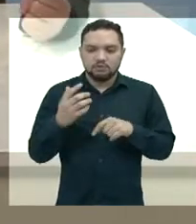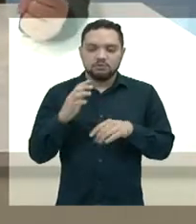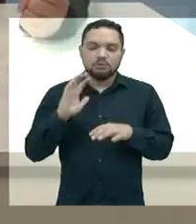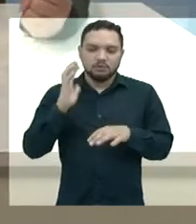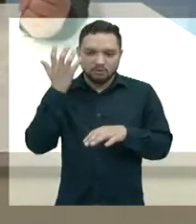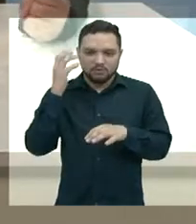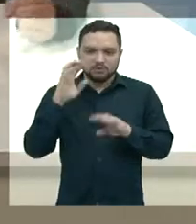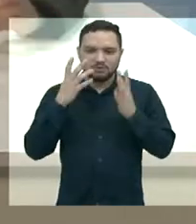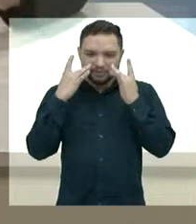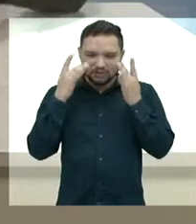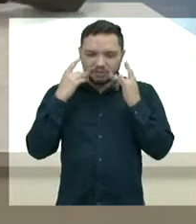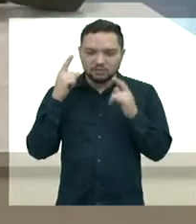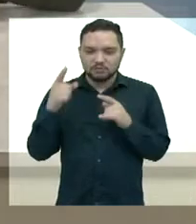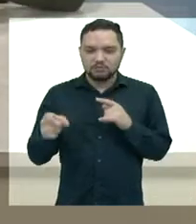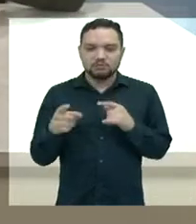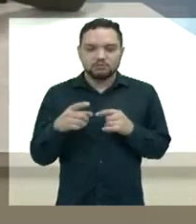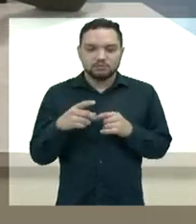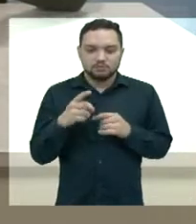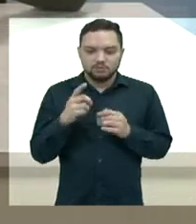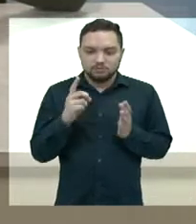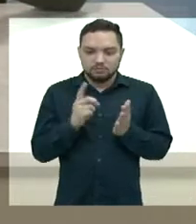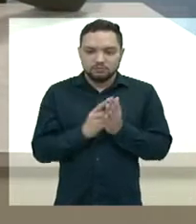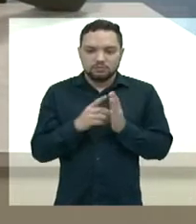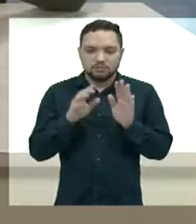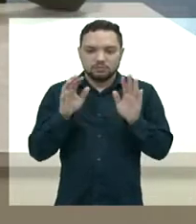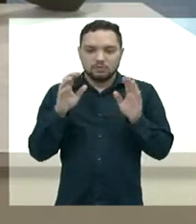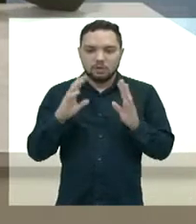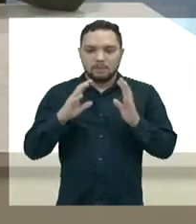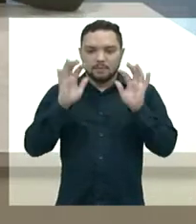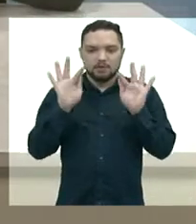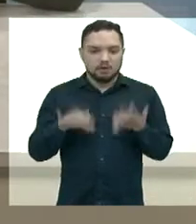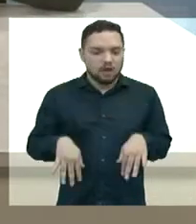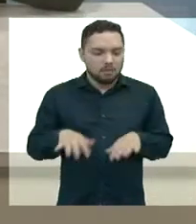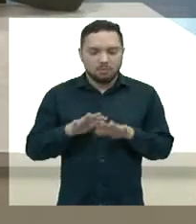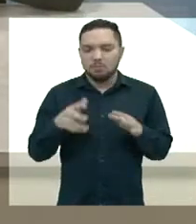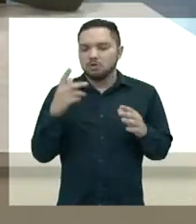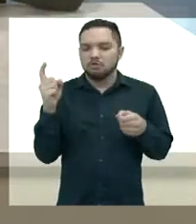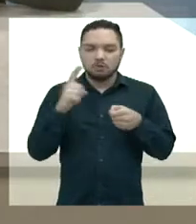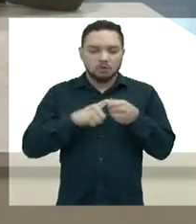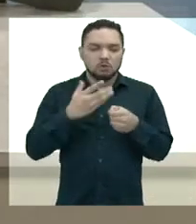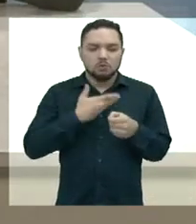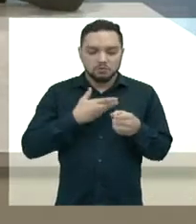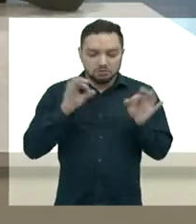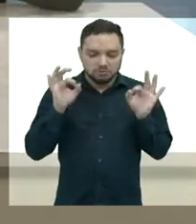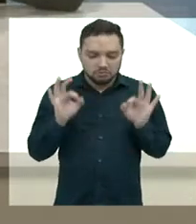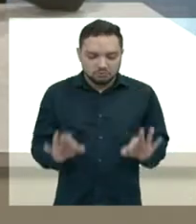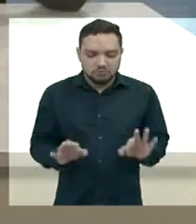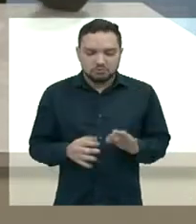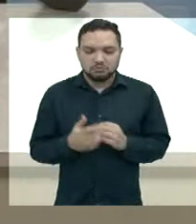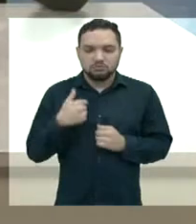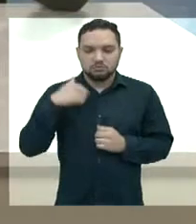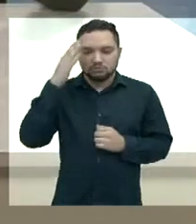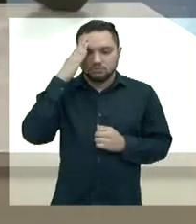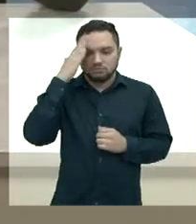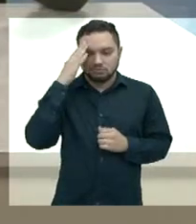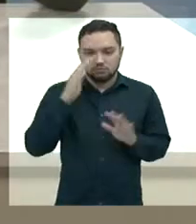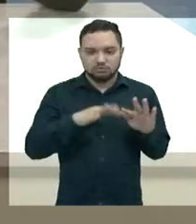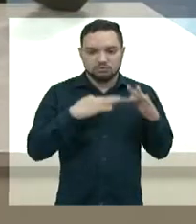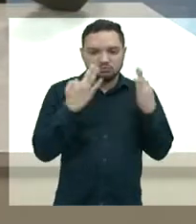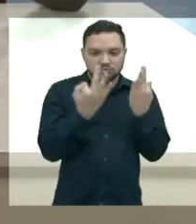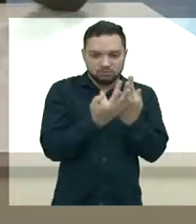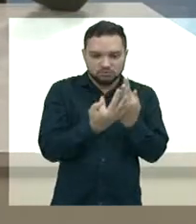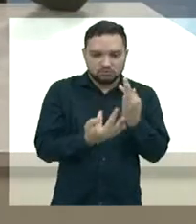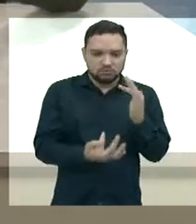José, literalmente se encerrou. Eu não tenho a menor dúvida hoje que as famílias Gereissati e as